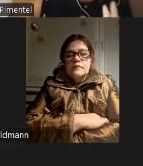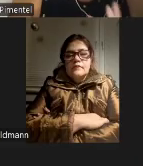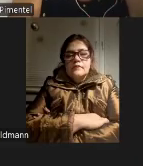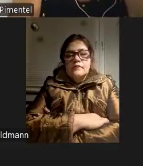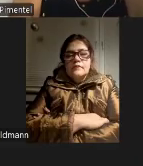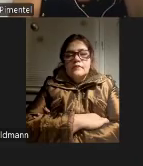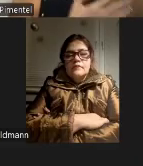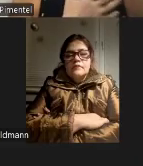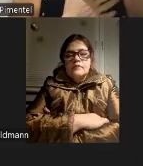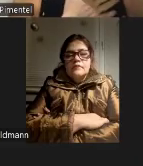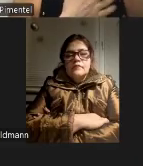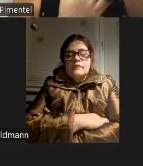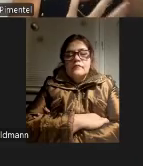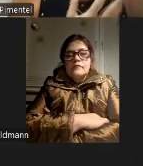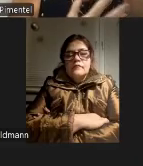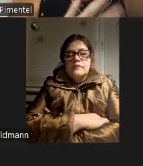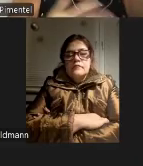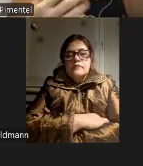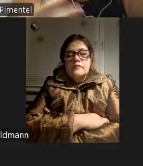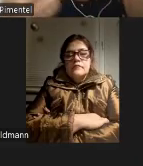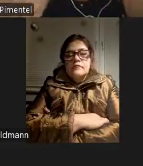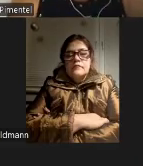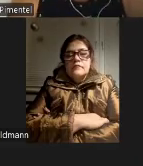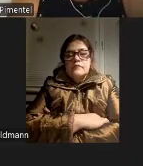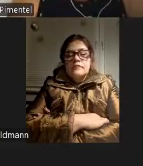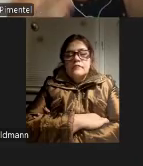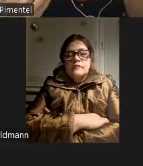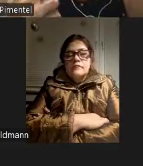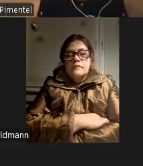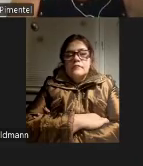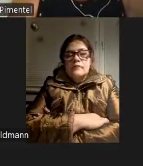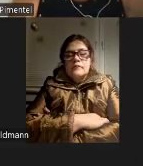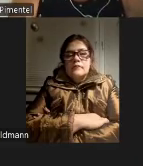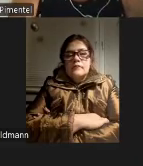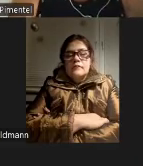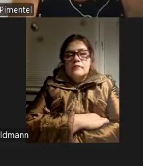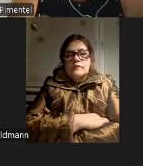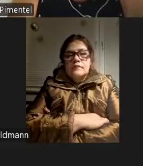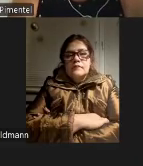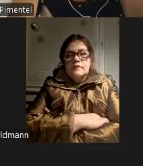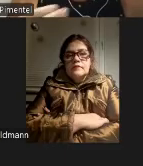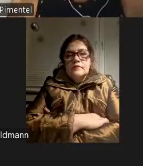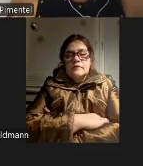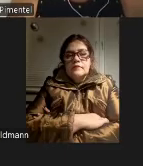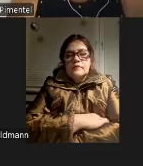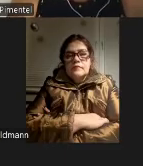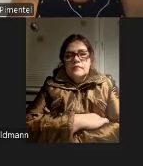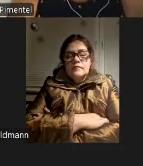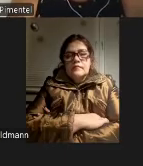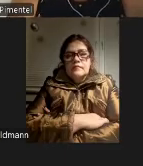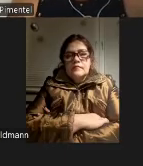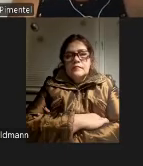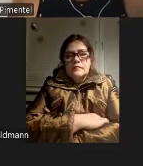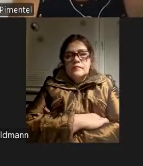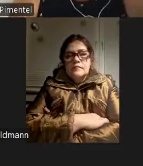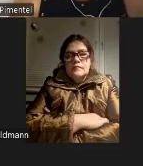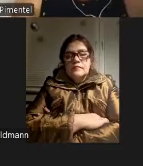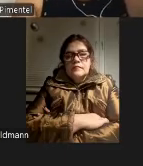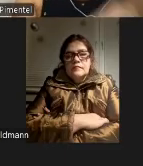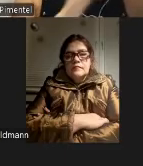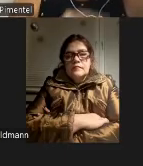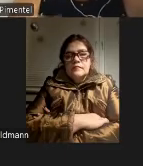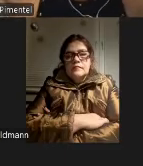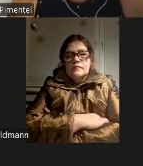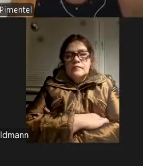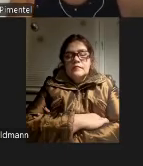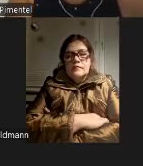se a gente entendesse, né, o prejuízo que a privação do sono traz para a gente em médio e em longo prazo, a gente queria